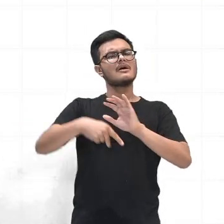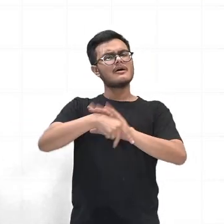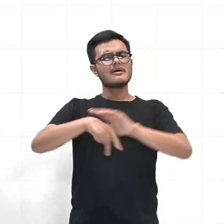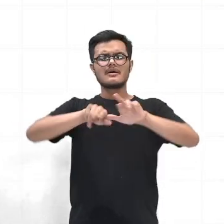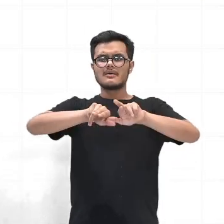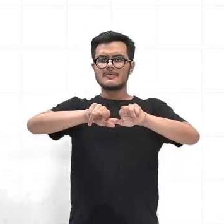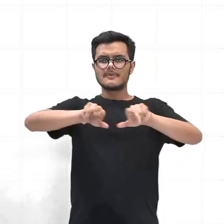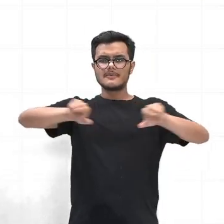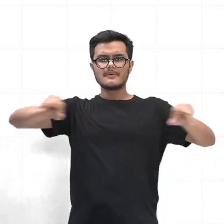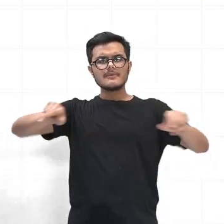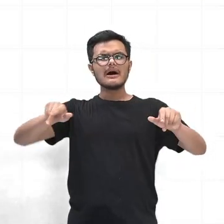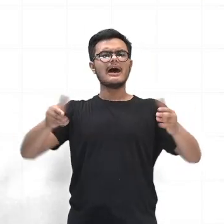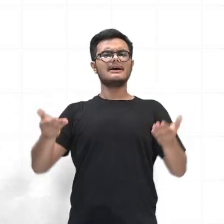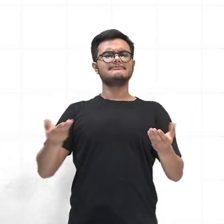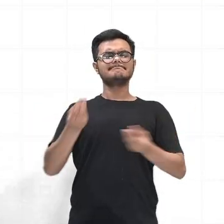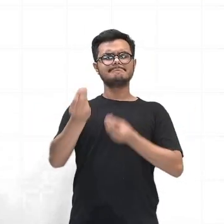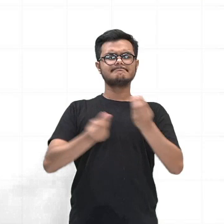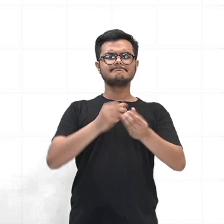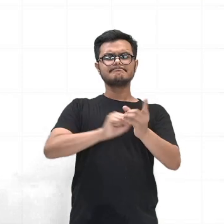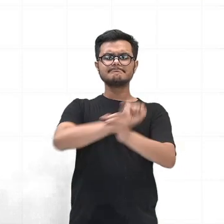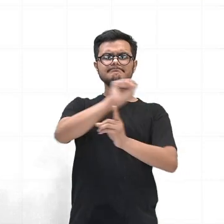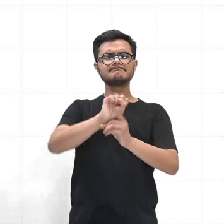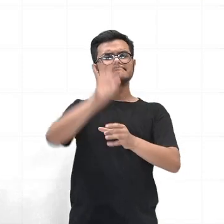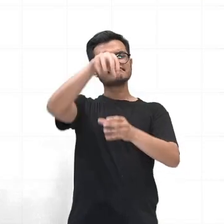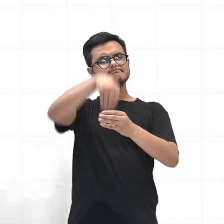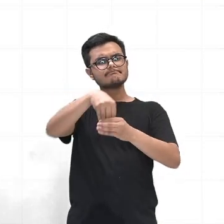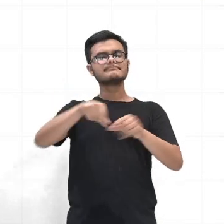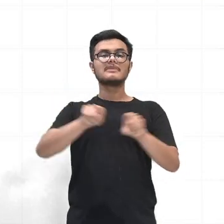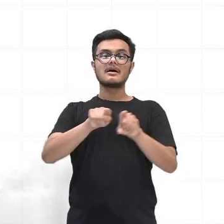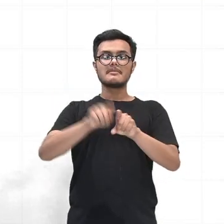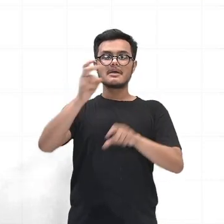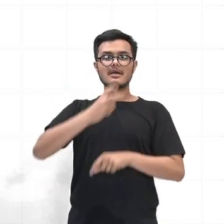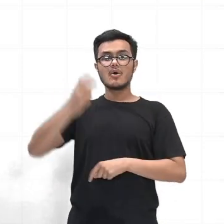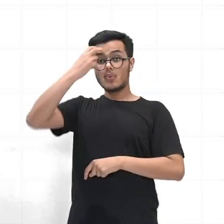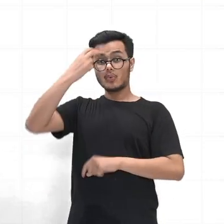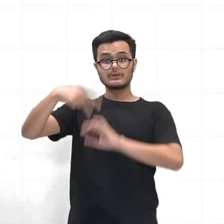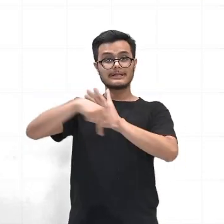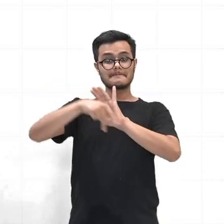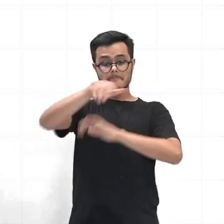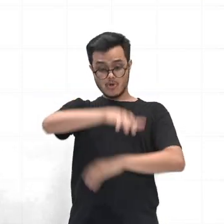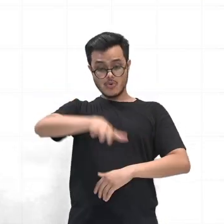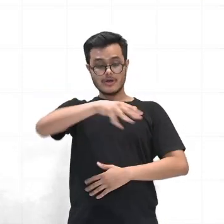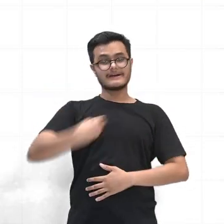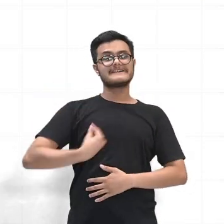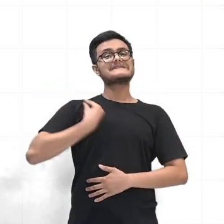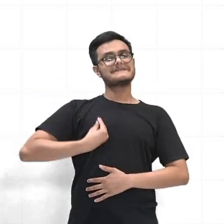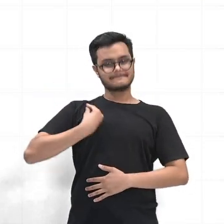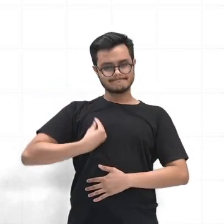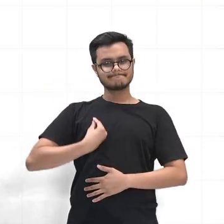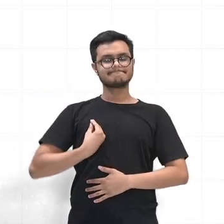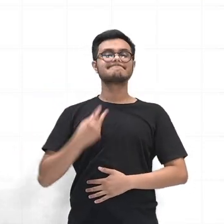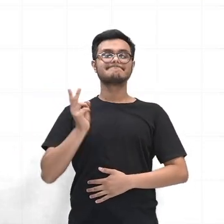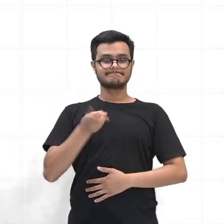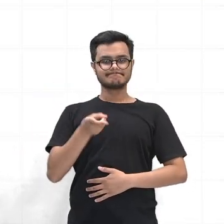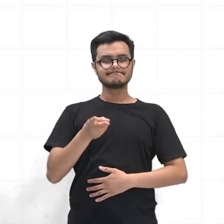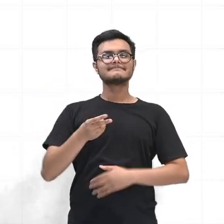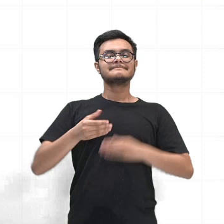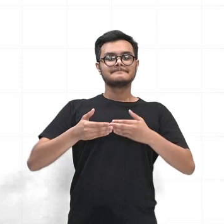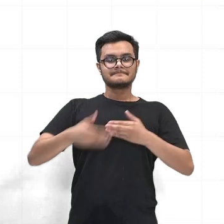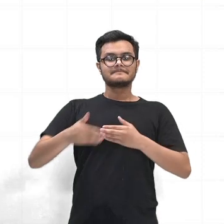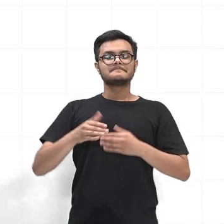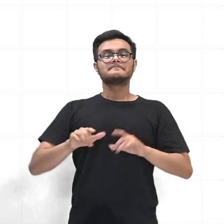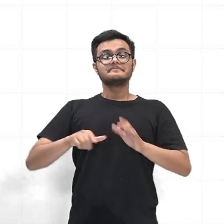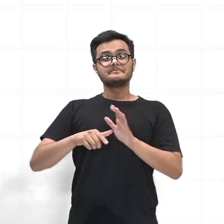essas mudanças sociais e essas mudanças culturais que iam acontecendo aí ao longo do século, antes mesmo